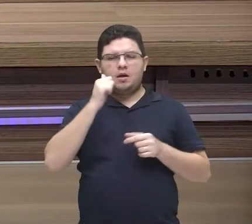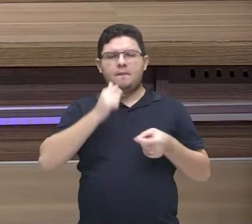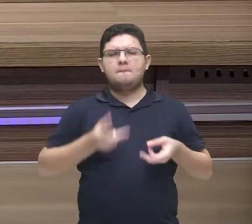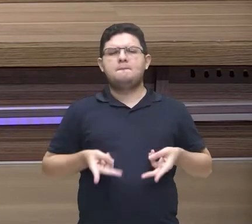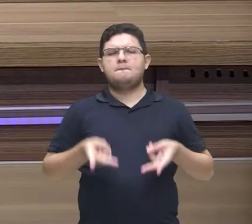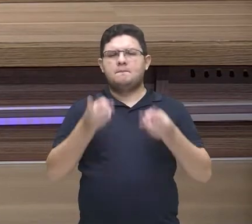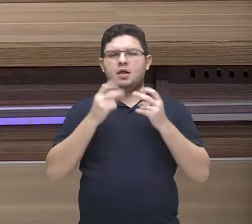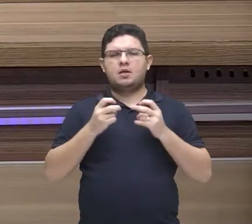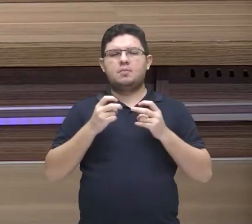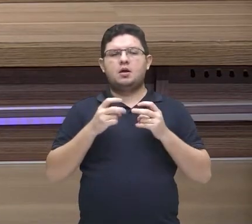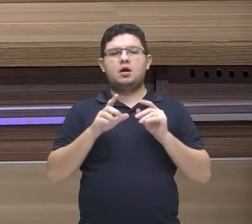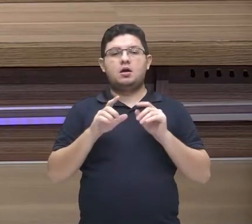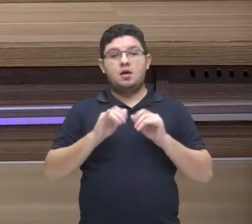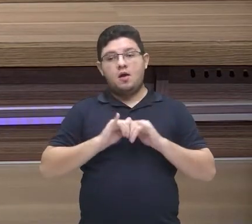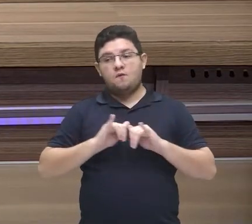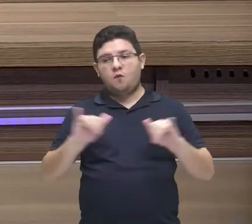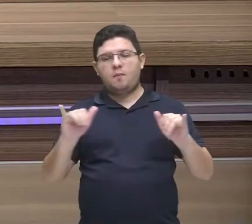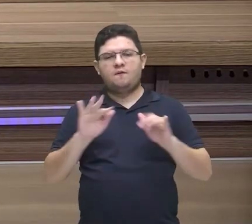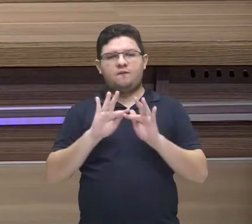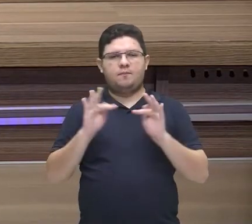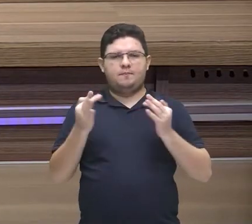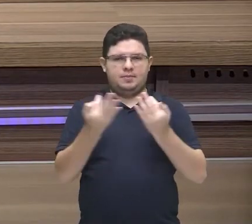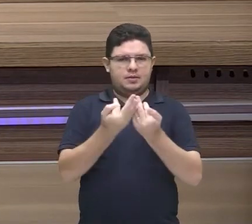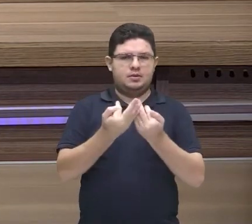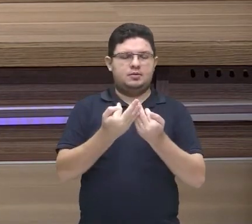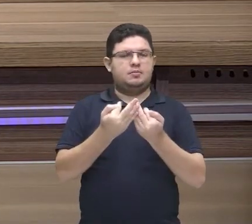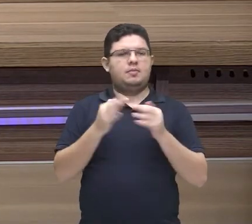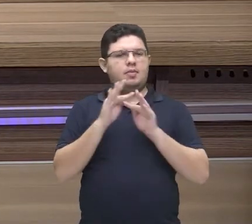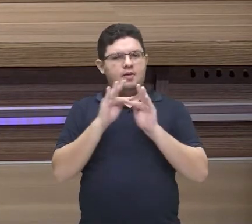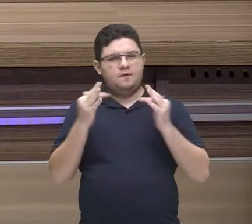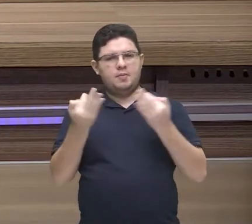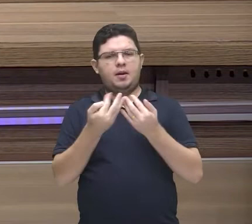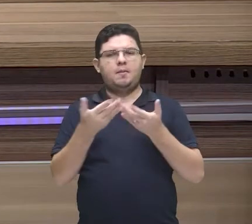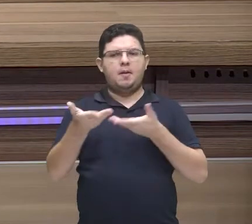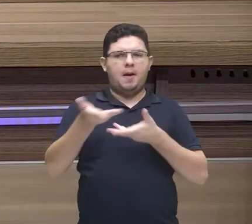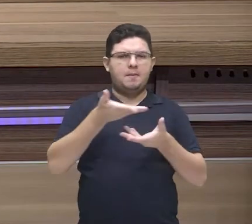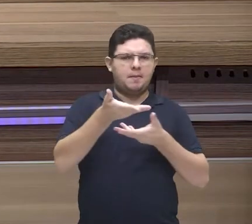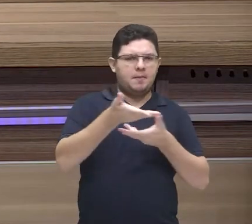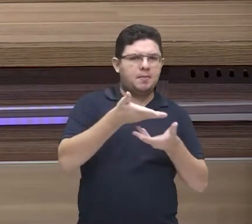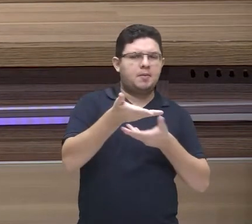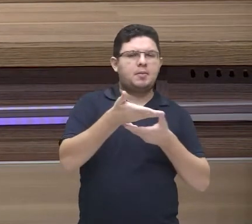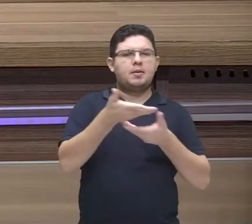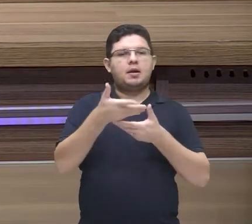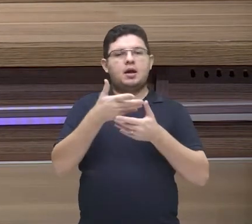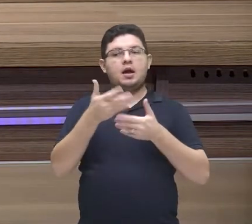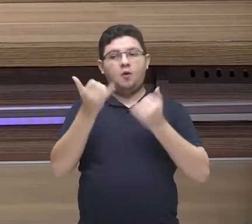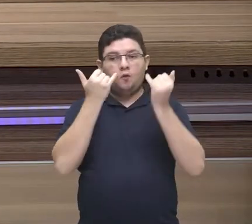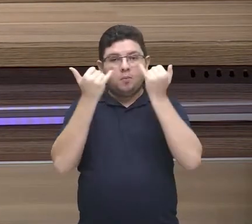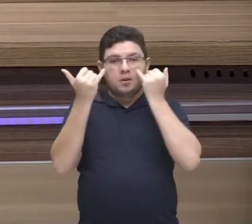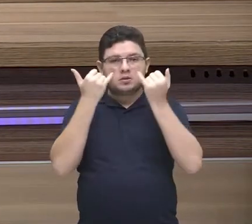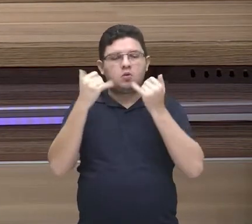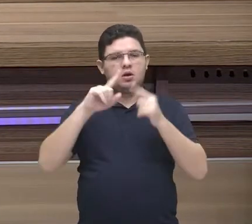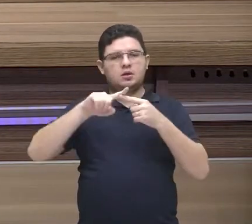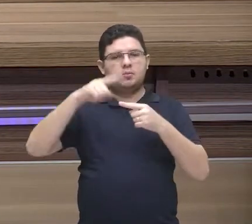para a família, e quando a família traz para dentro da escola, aí muda tudo, né?